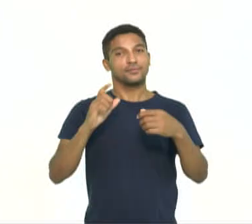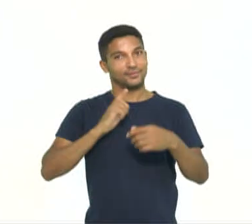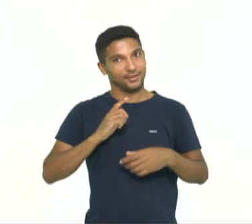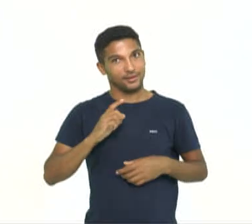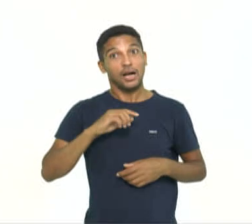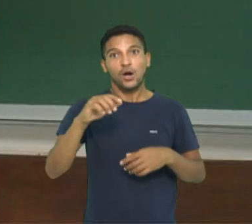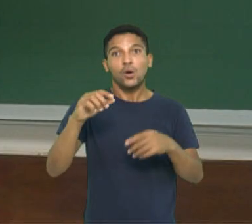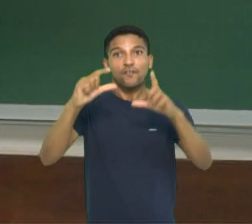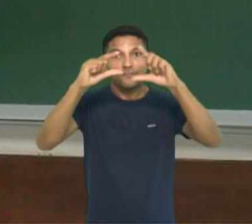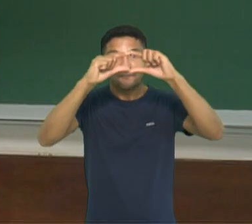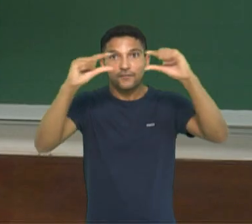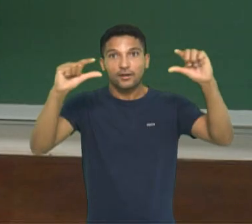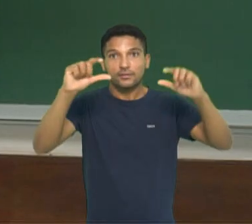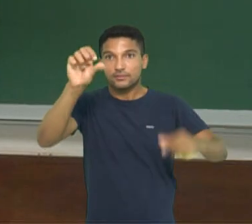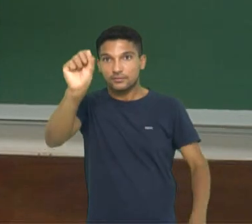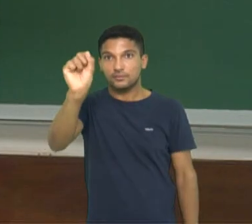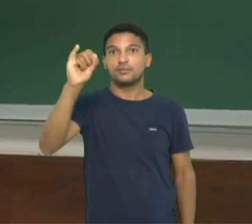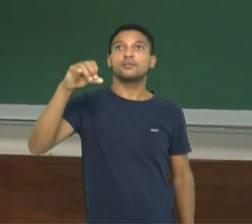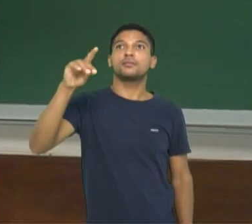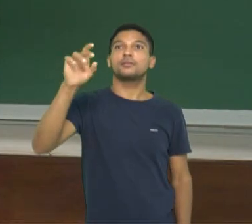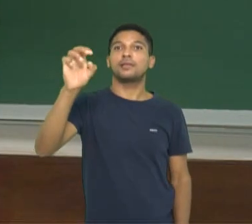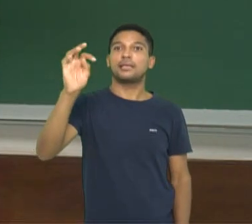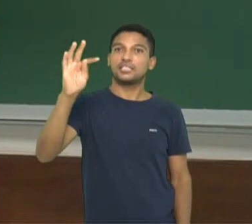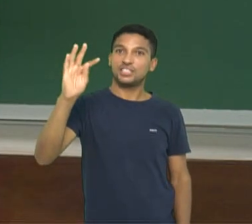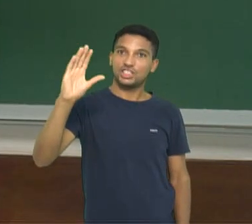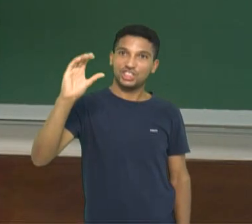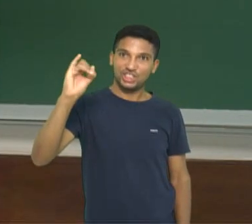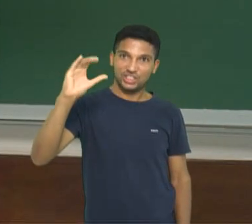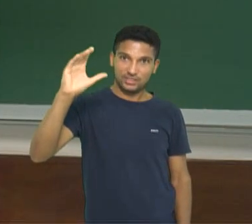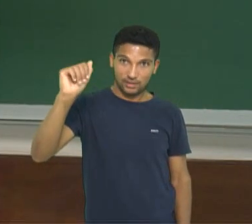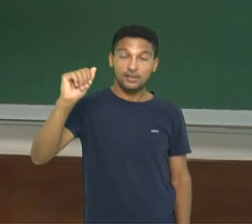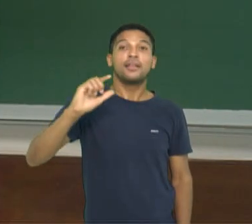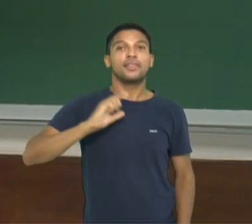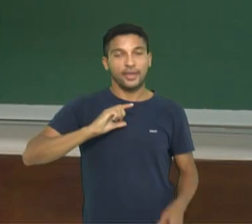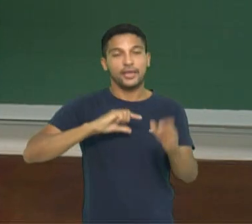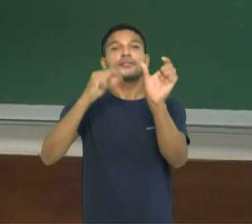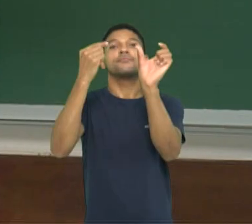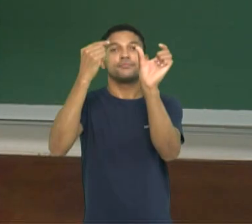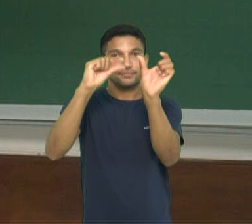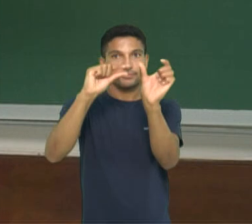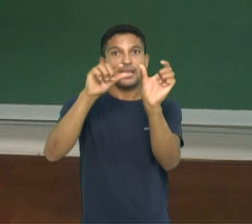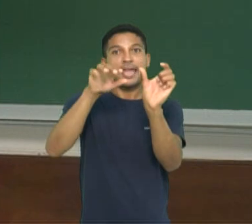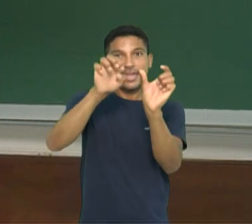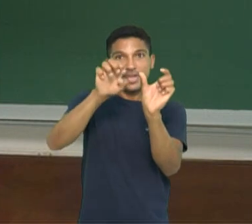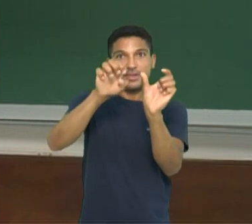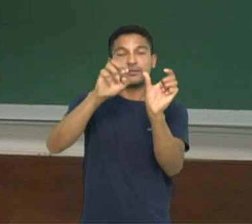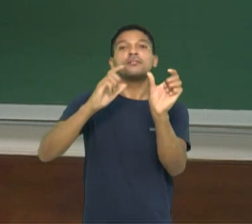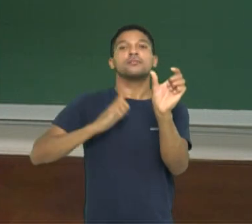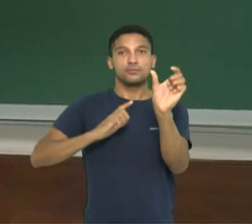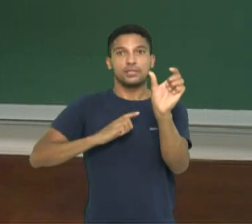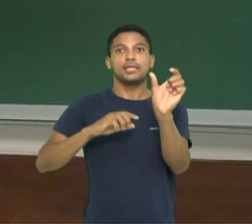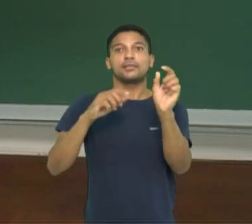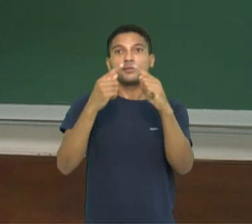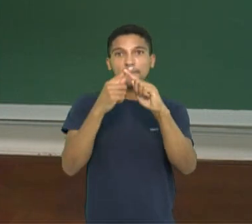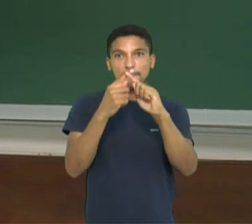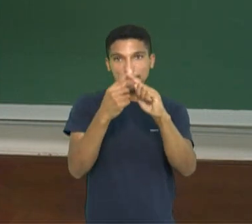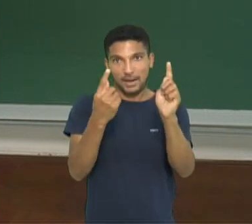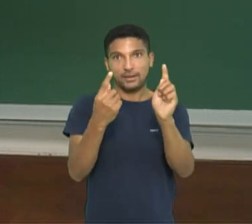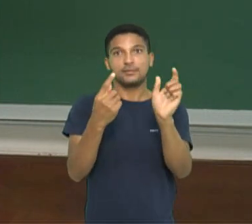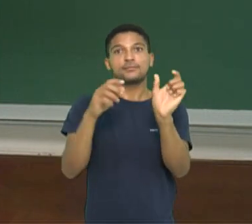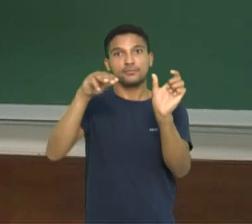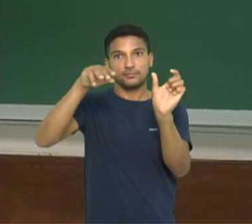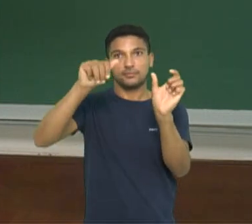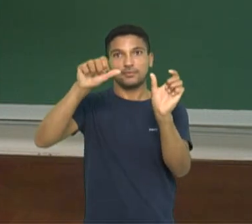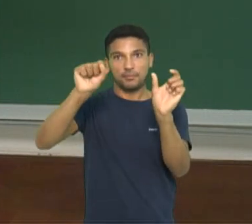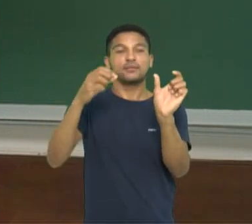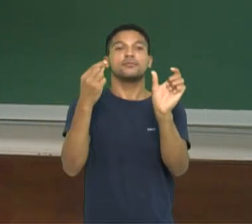que soma, né? A adição, soma ideias. E temos o mas, que é a adversativa, né? Que dá a ideia de adversidade,